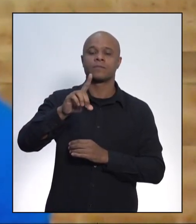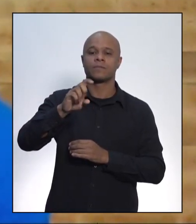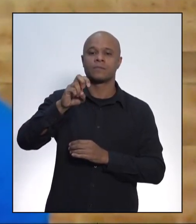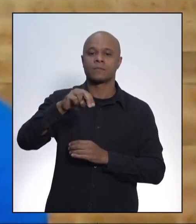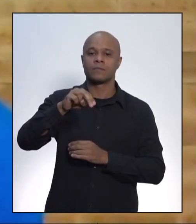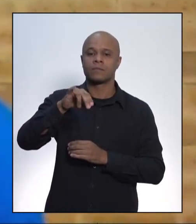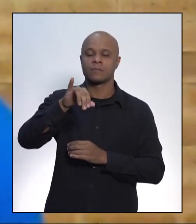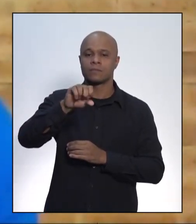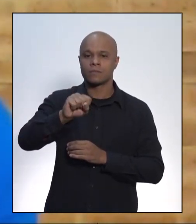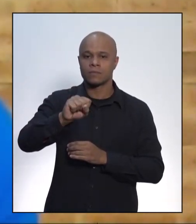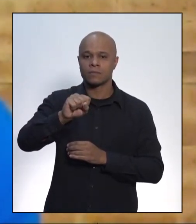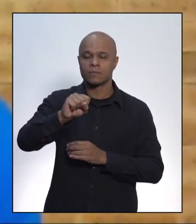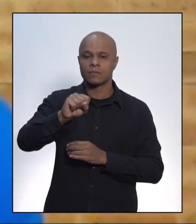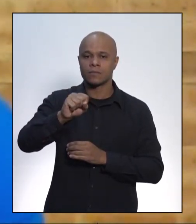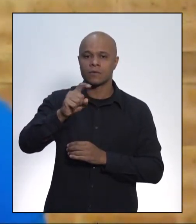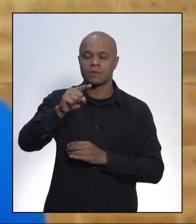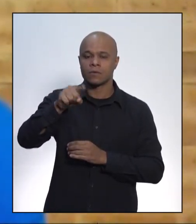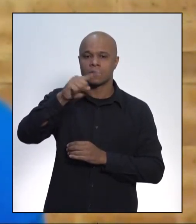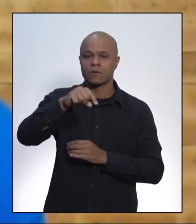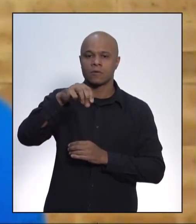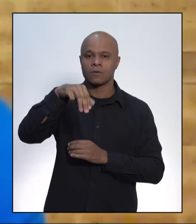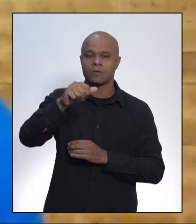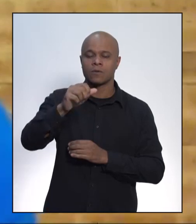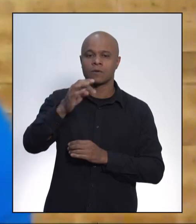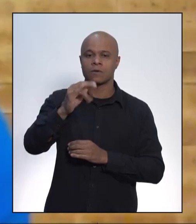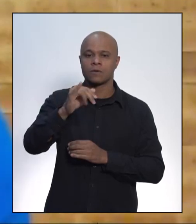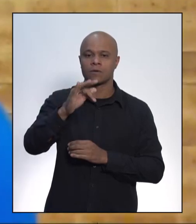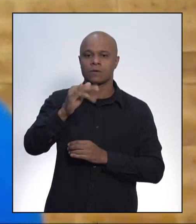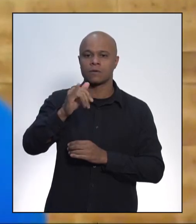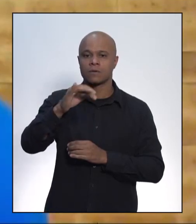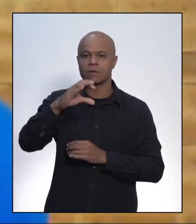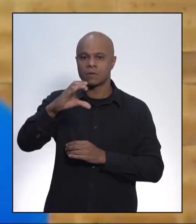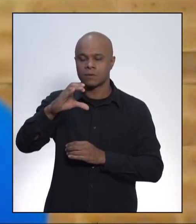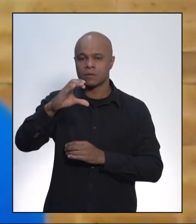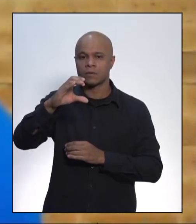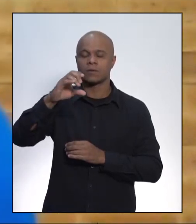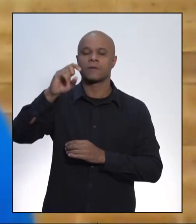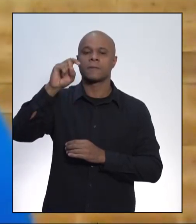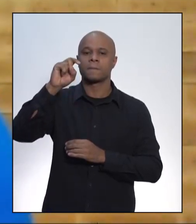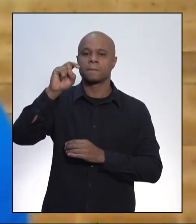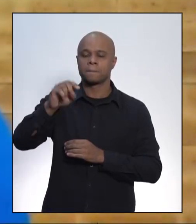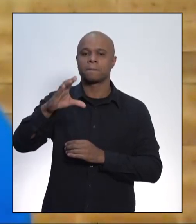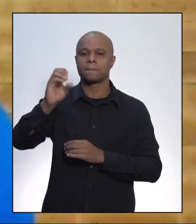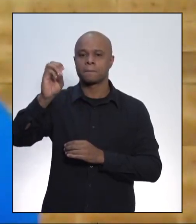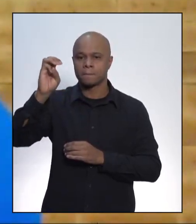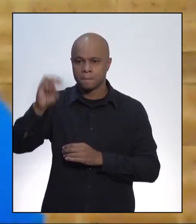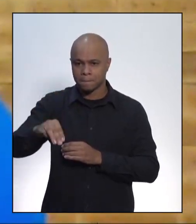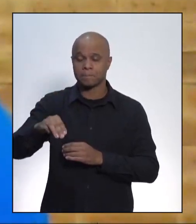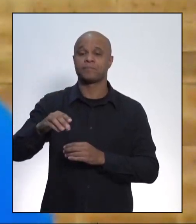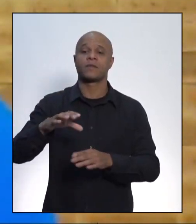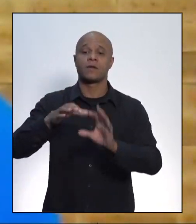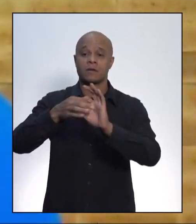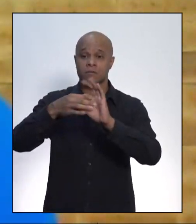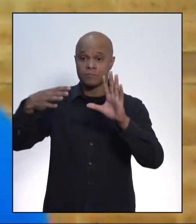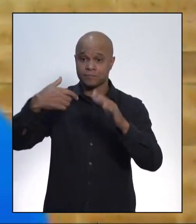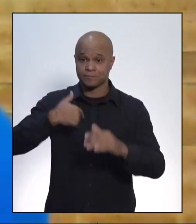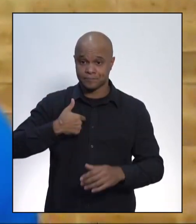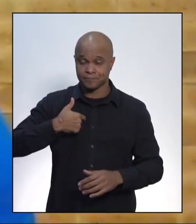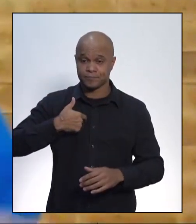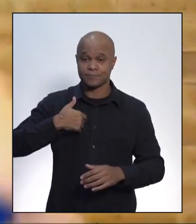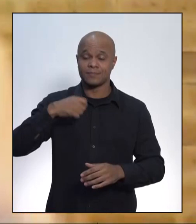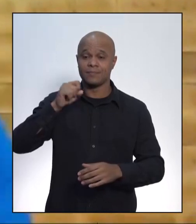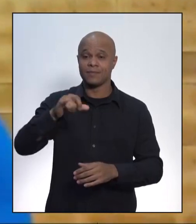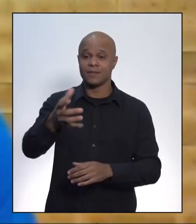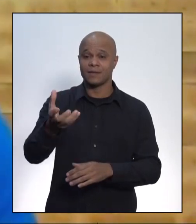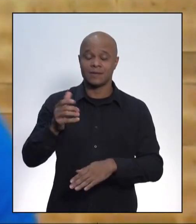arroba matific, temudo no final, .com, tá bom? Estou à disposição de vocês para que a gente possa continuar esse bate-papo. Obrigado